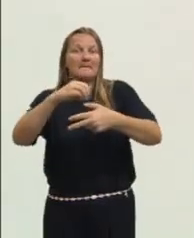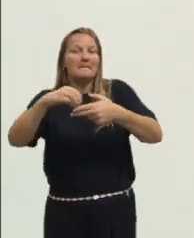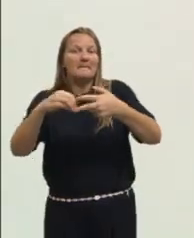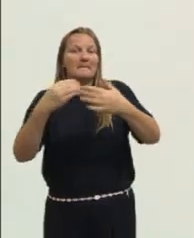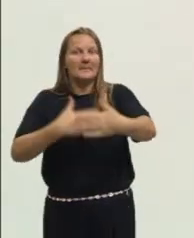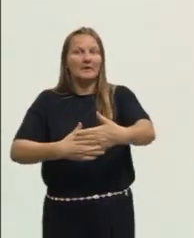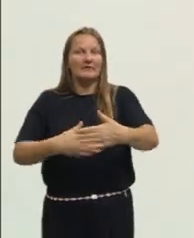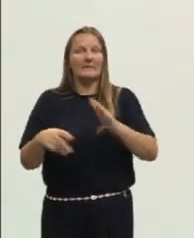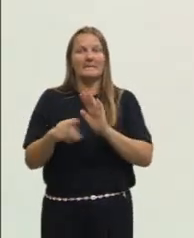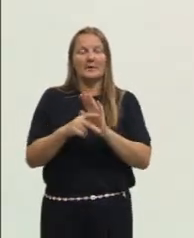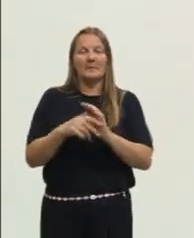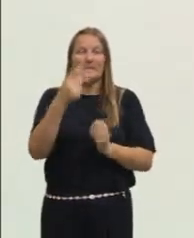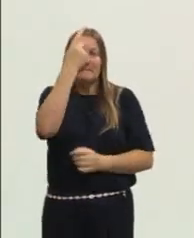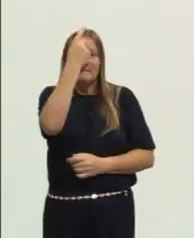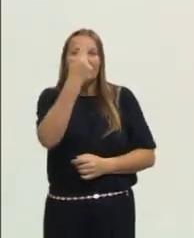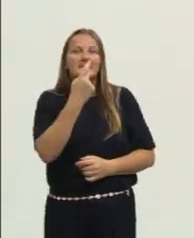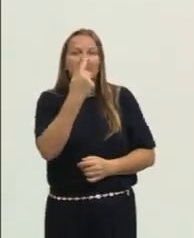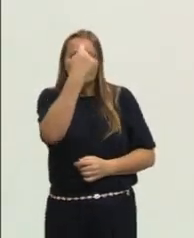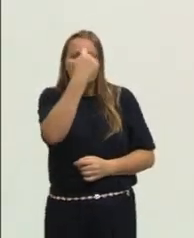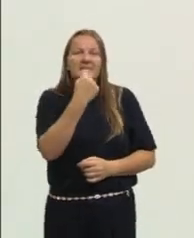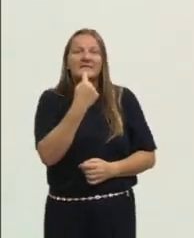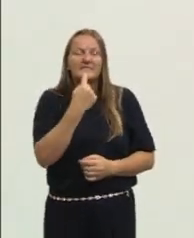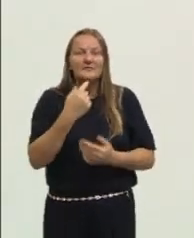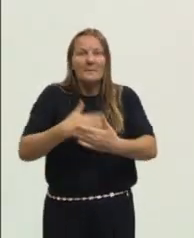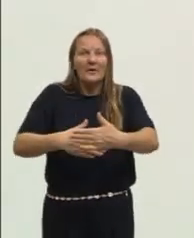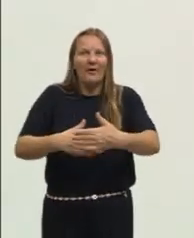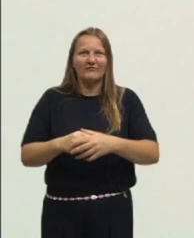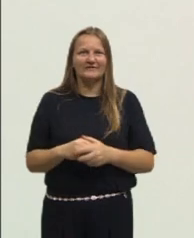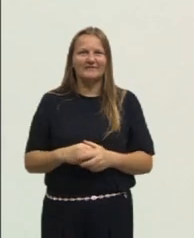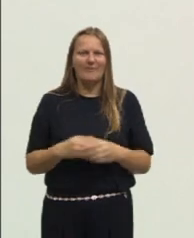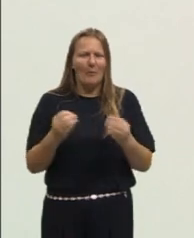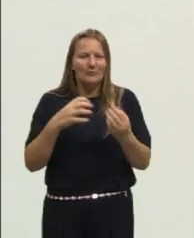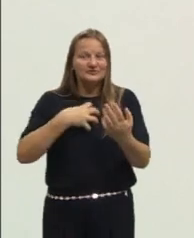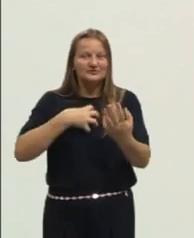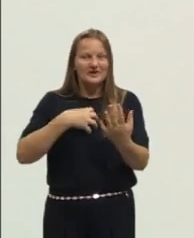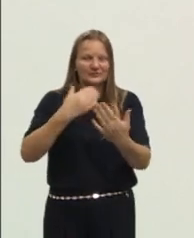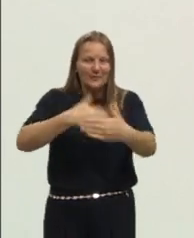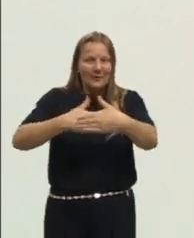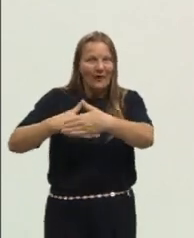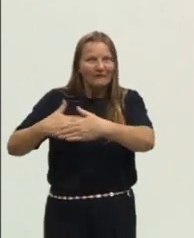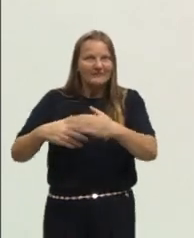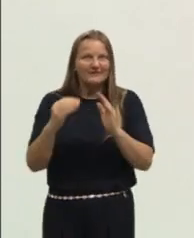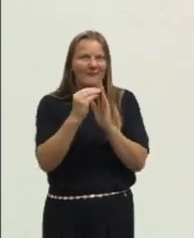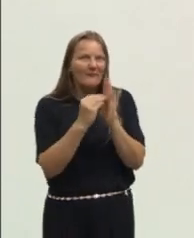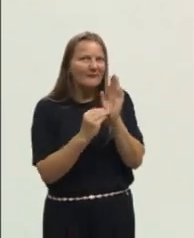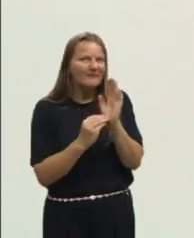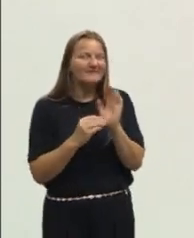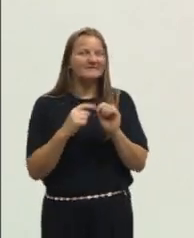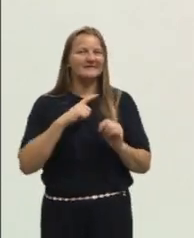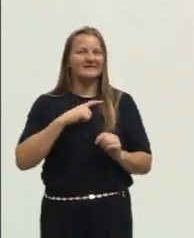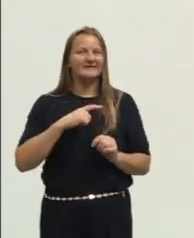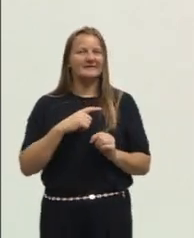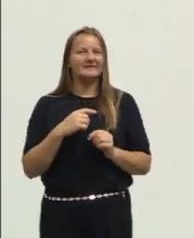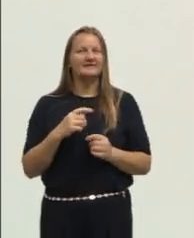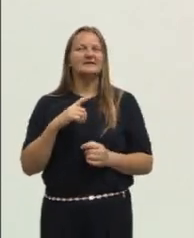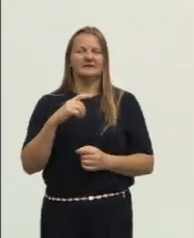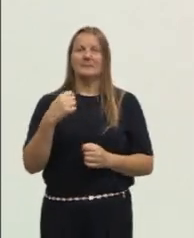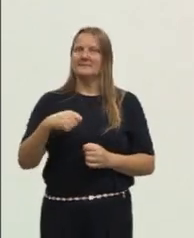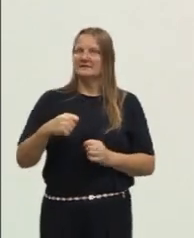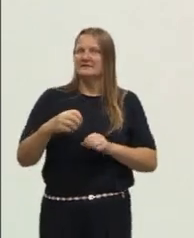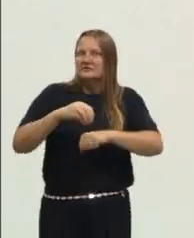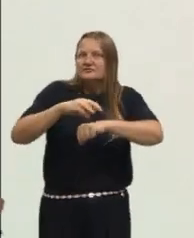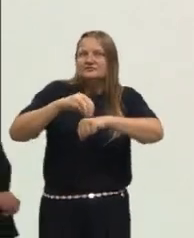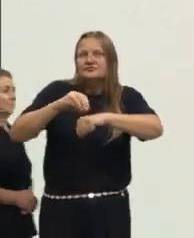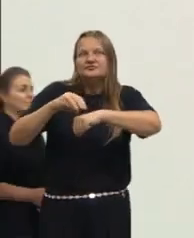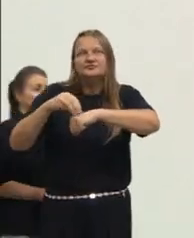né Nós não temos essa essa questão de de diferente da prova então a gente entende que a prova tem se posicionamento então nós